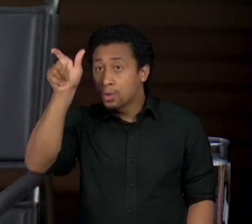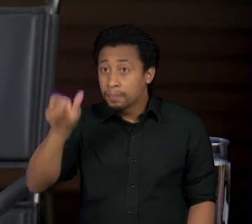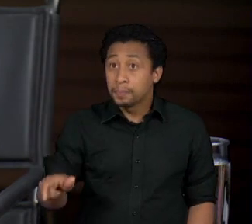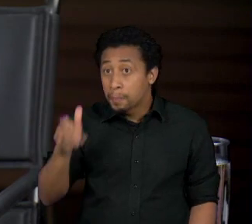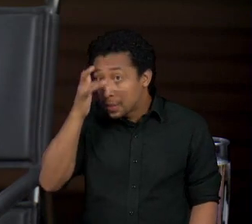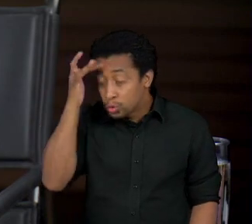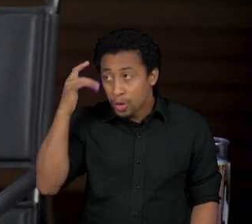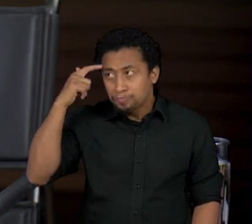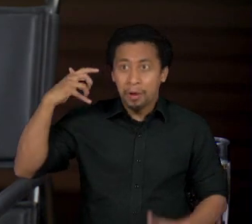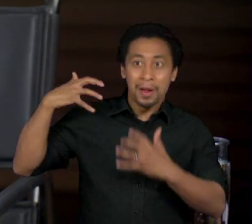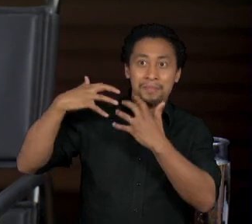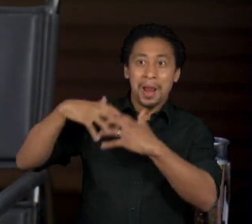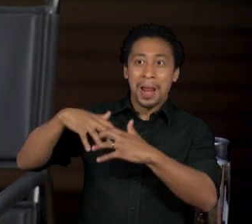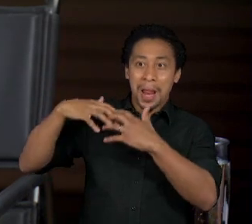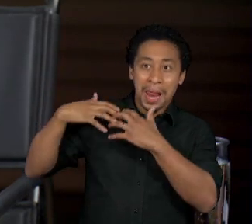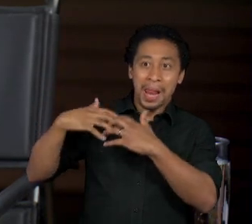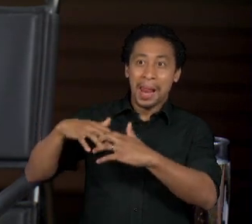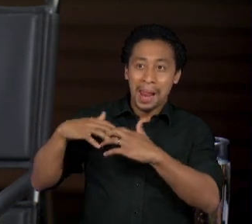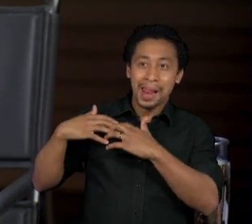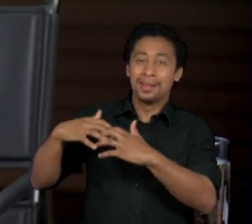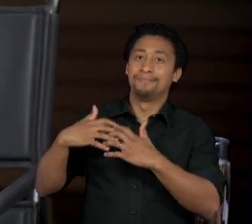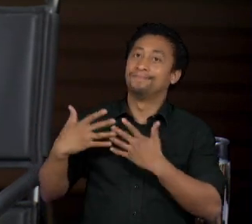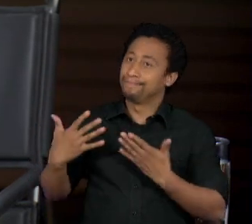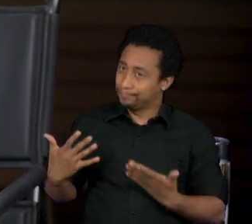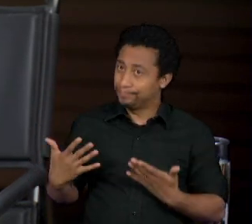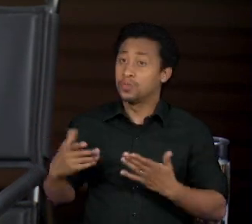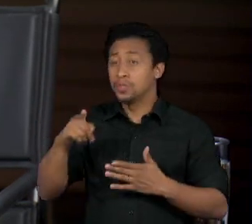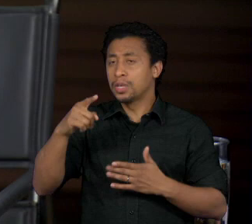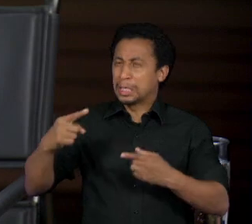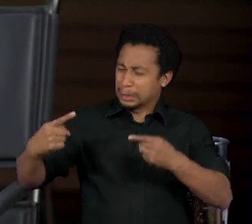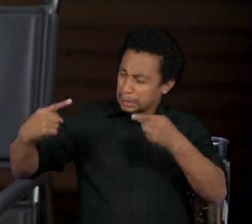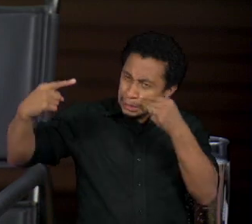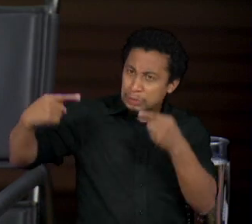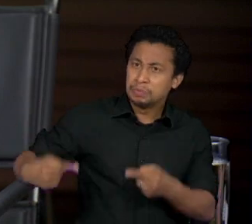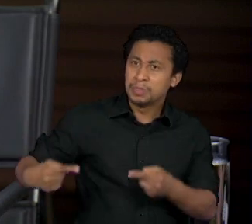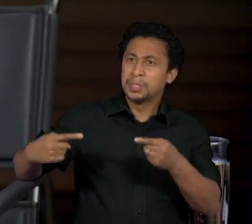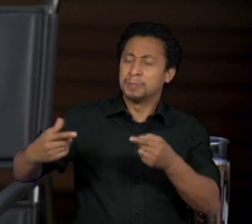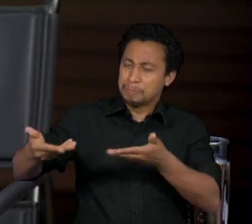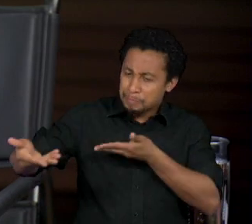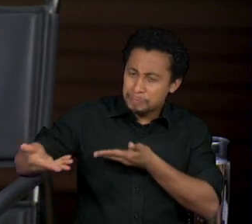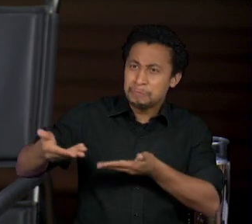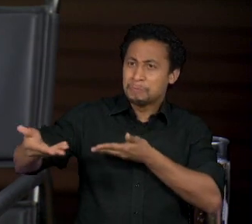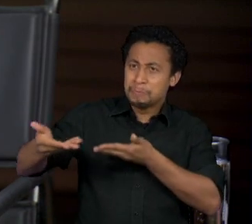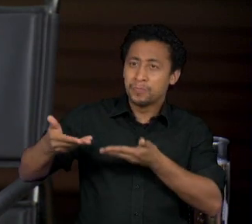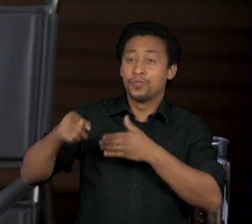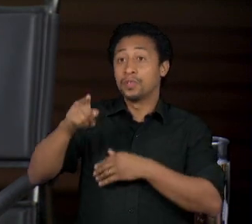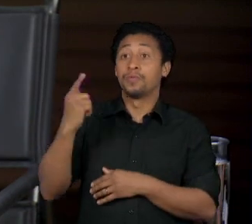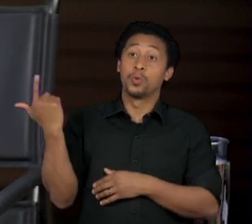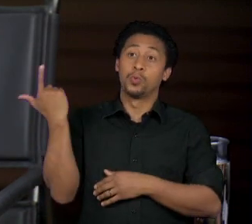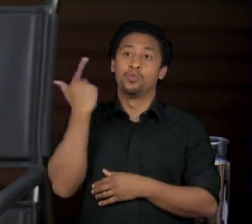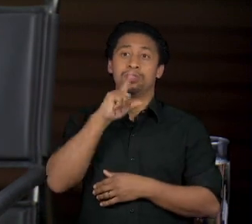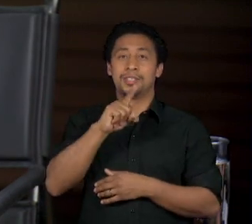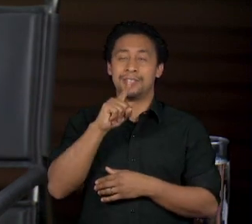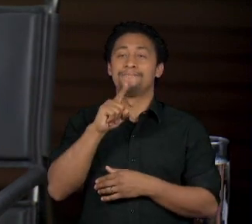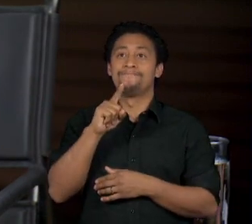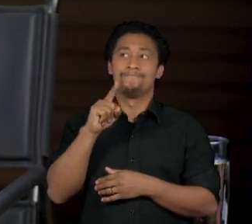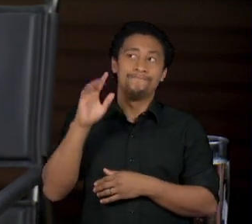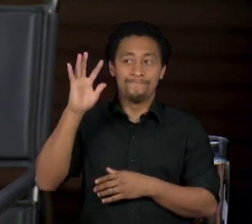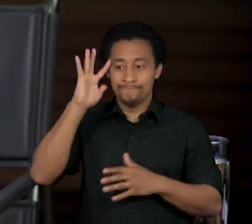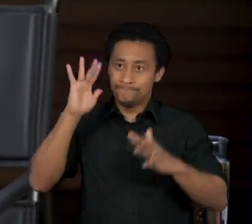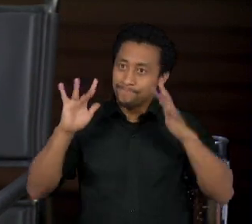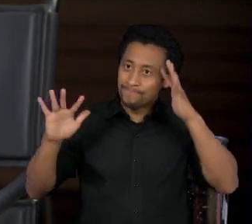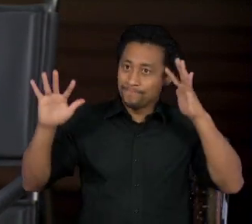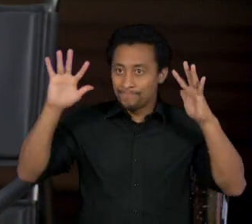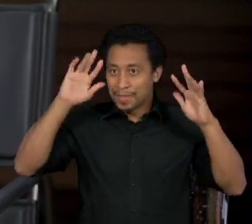Então, quanto mais desafios você der para o seu cérebro, mais conexão em áreas diferentes, e aí a gente não